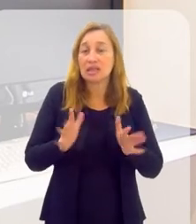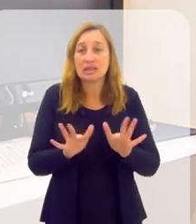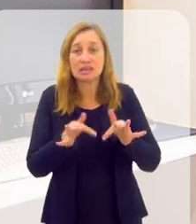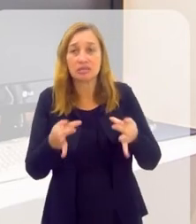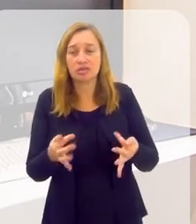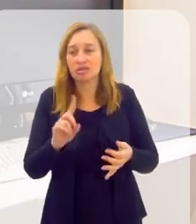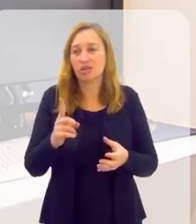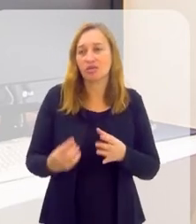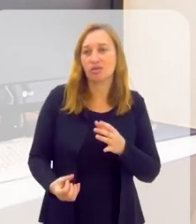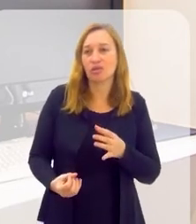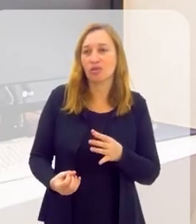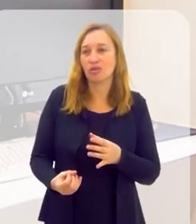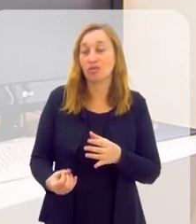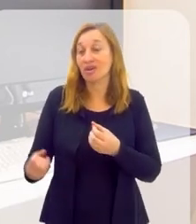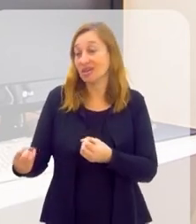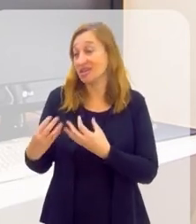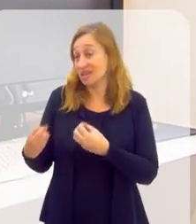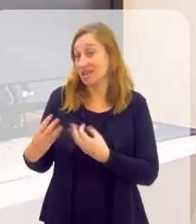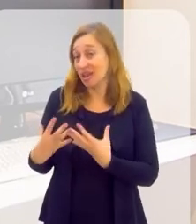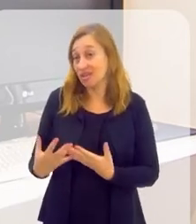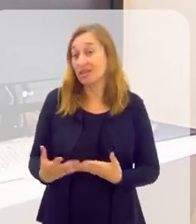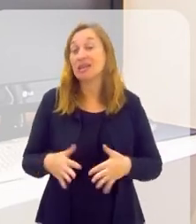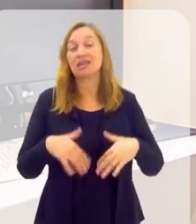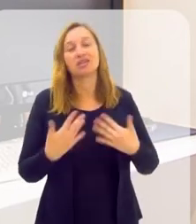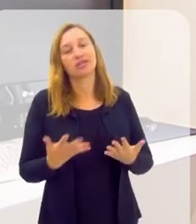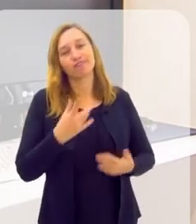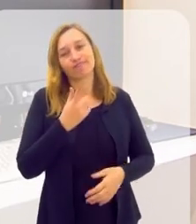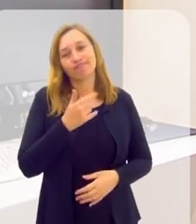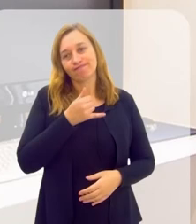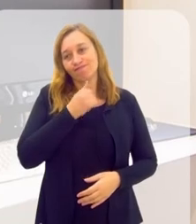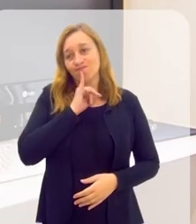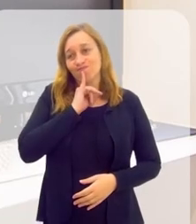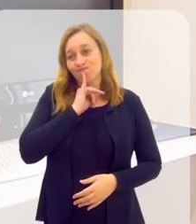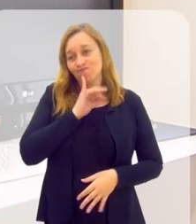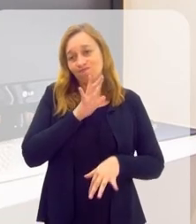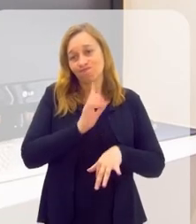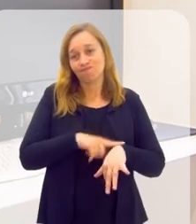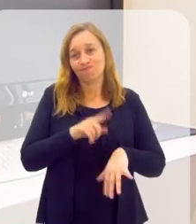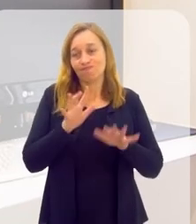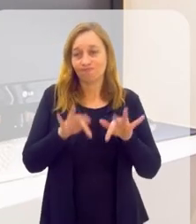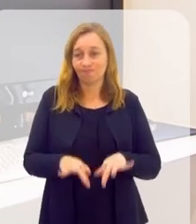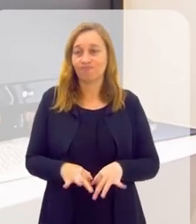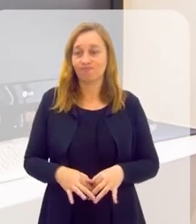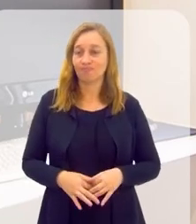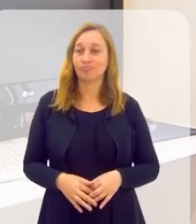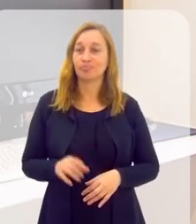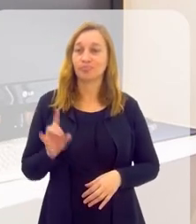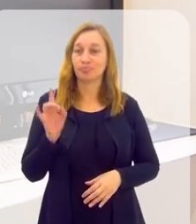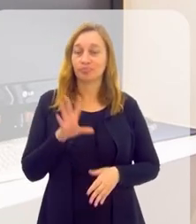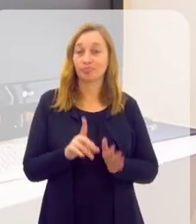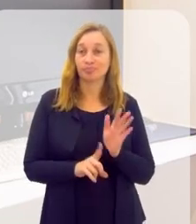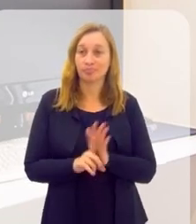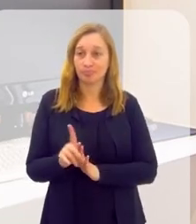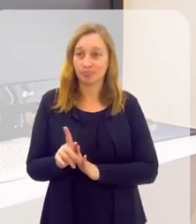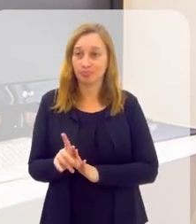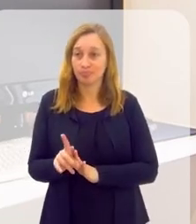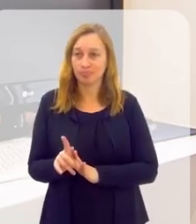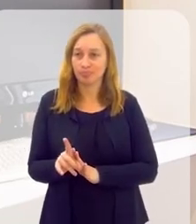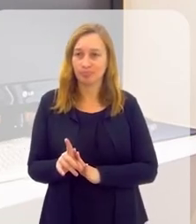porque simplesmente não fomos criados para isso. Infelizmente, nosso tempo está acabando, mas eu queria fazer uma última